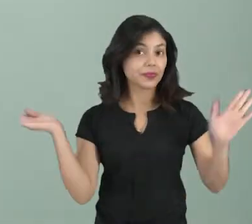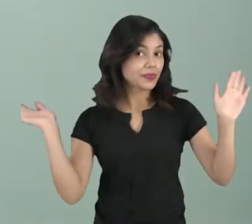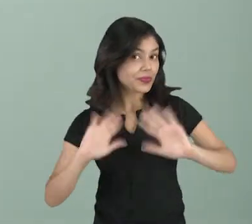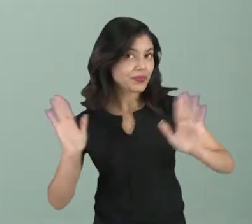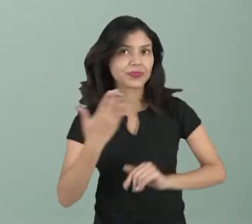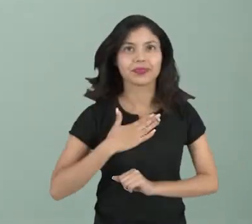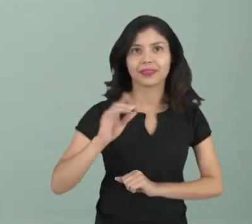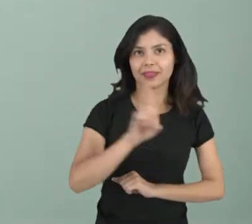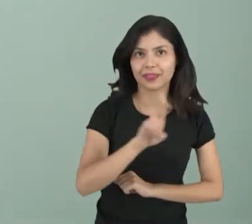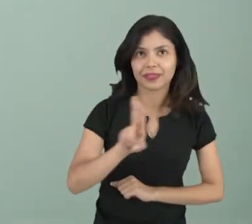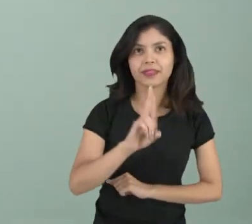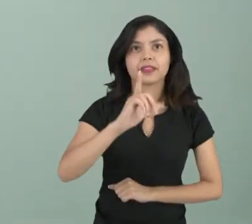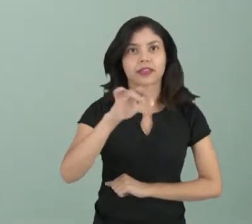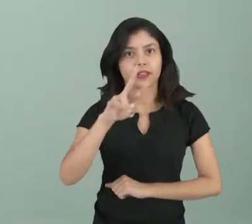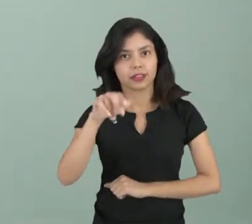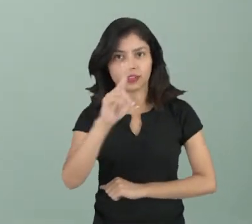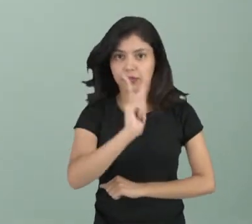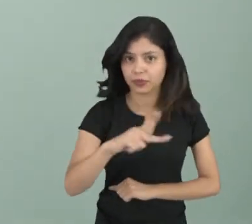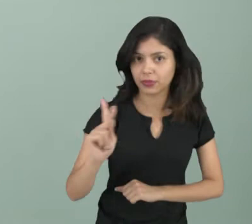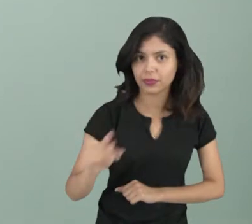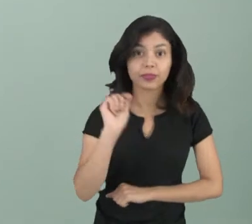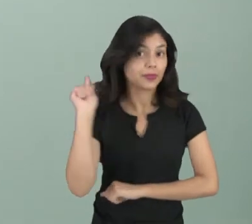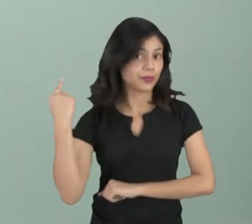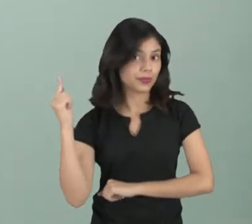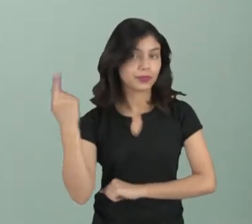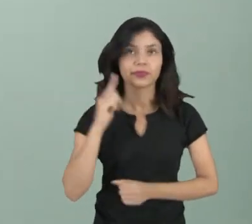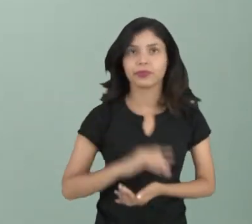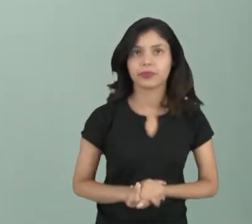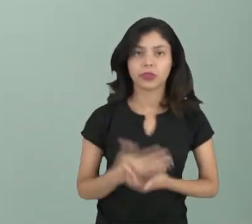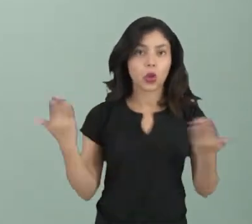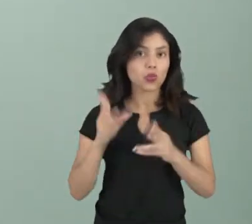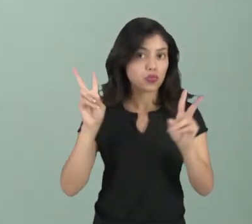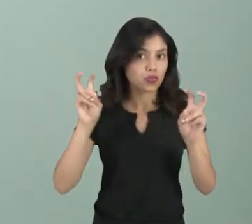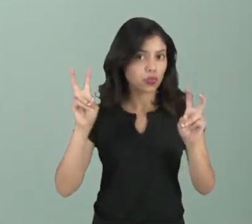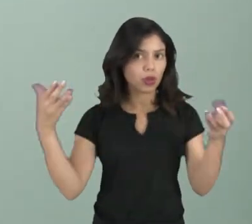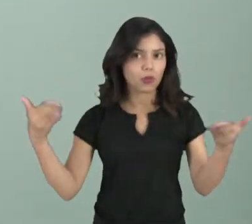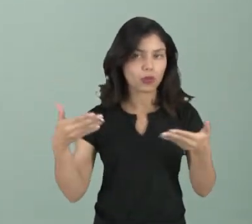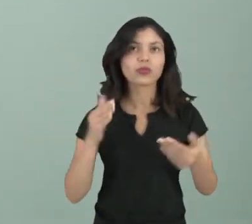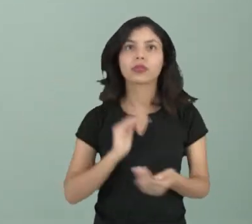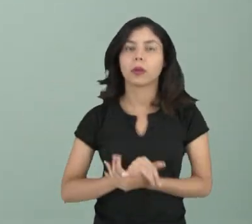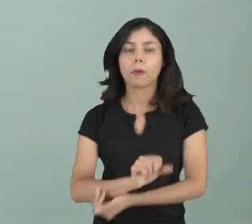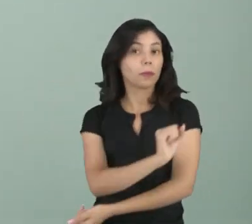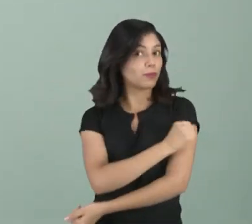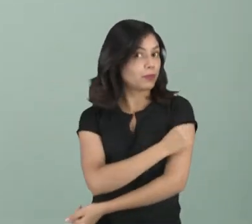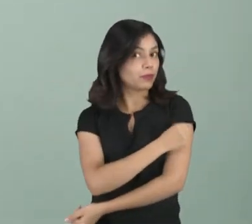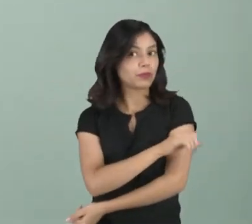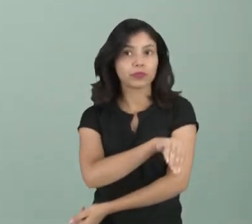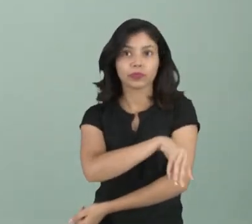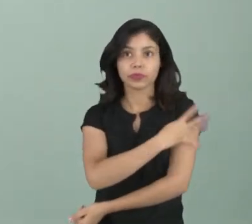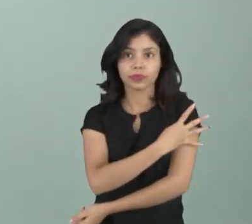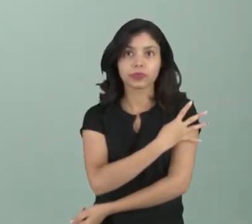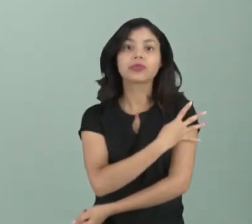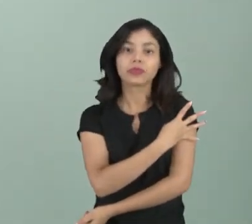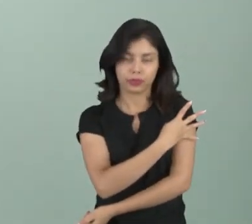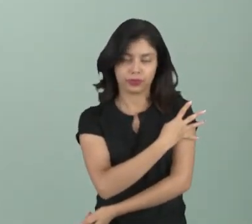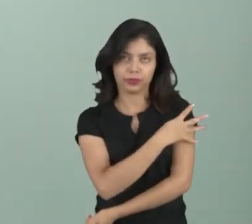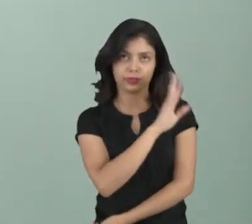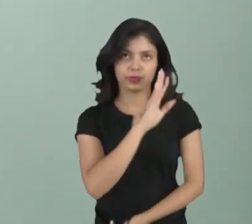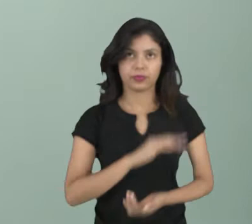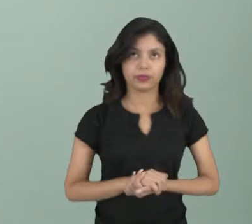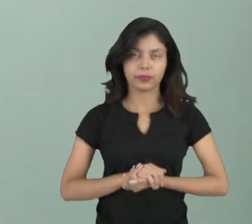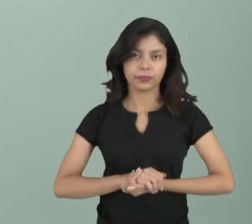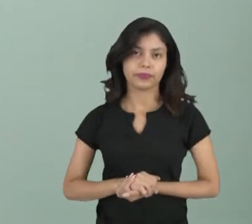o Olá meu nome é Cleiton Amaral professor de geografia e o nosso estudo é voltado para os alunos do 8º ano